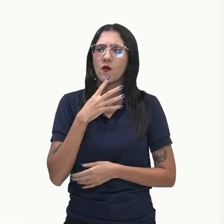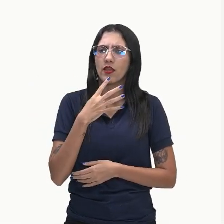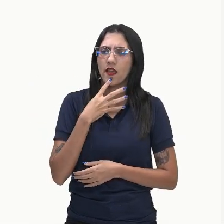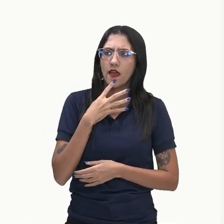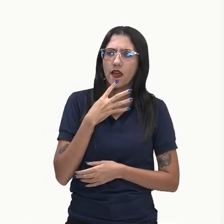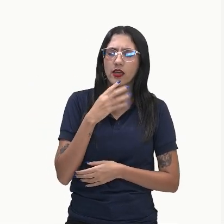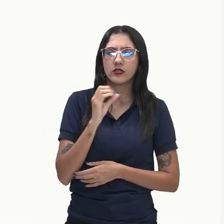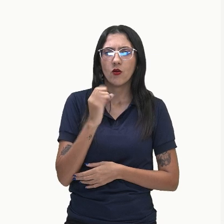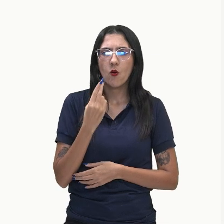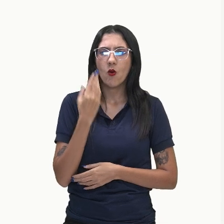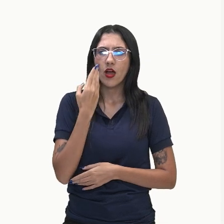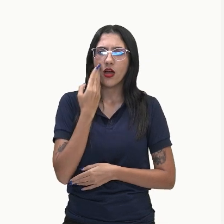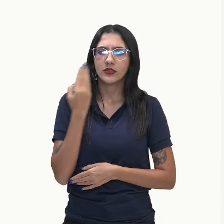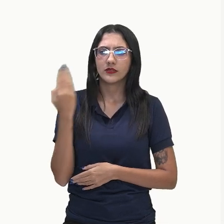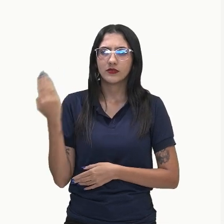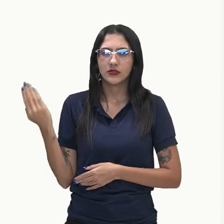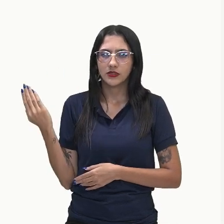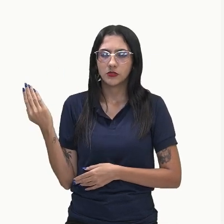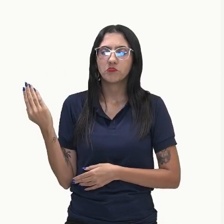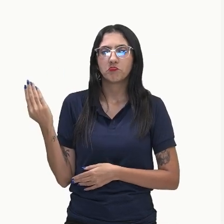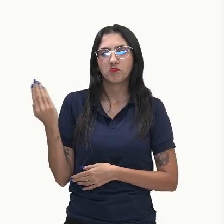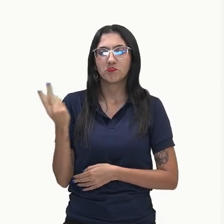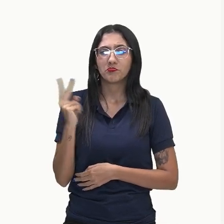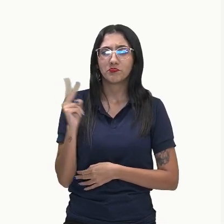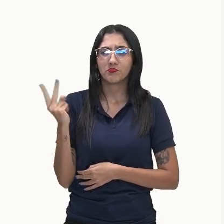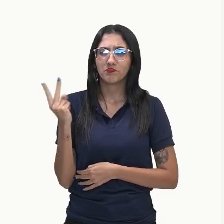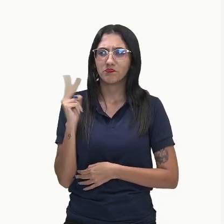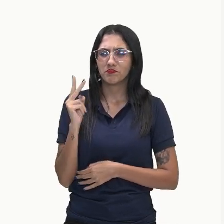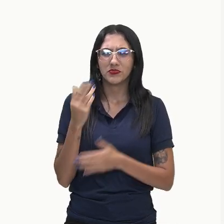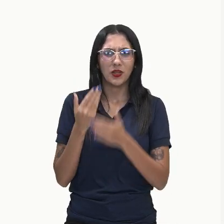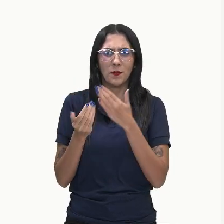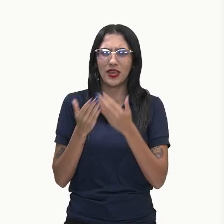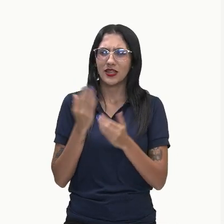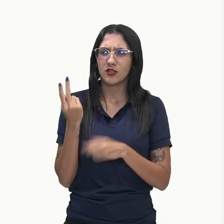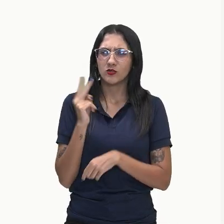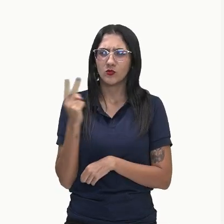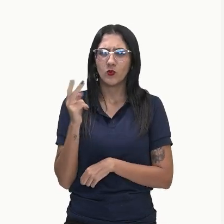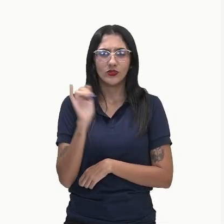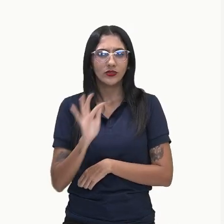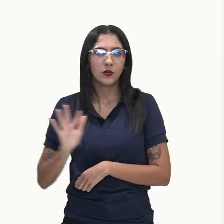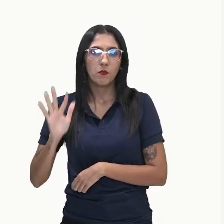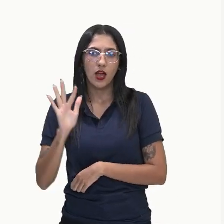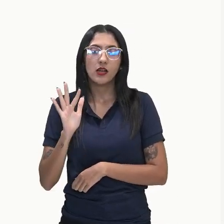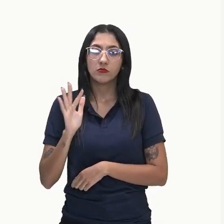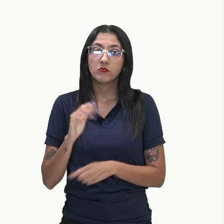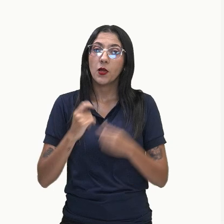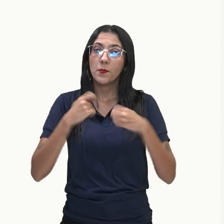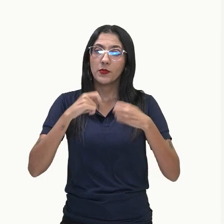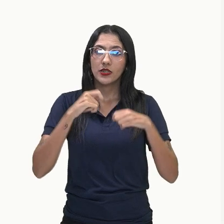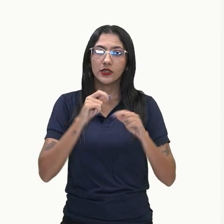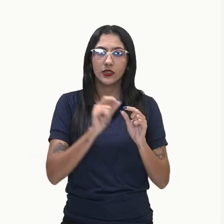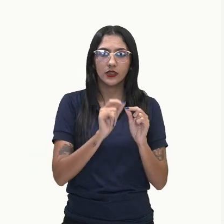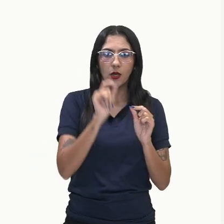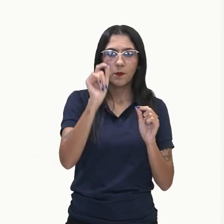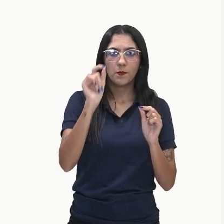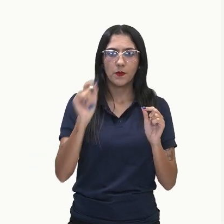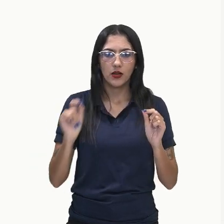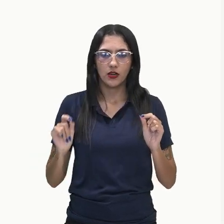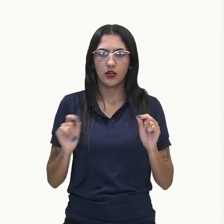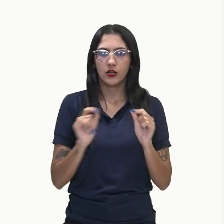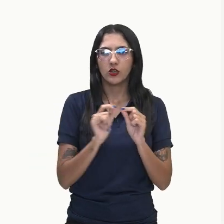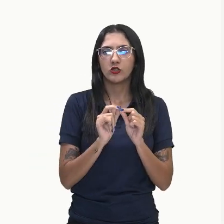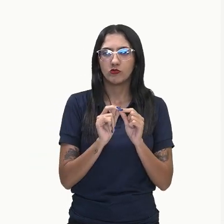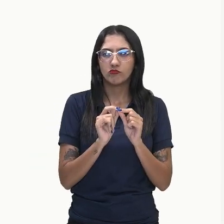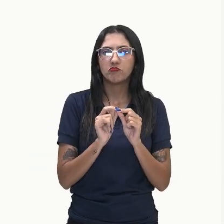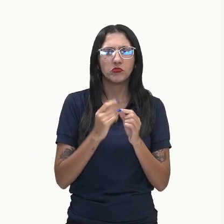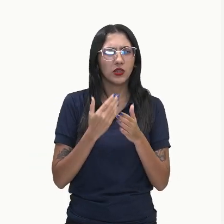pode estar nesse formato aqui, então, independente aí como ele esteja, tamanho e ângulos, ó, então dependente ali do formato, tamanho